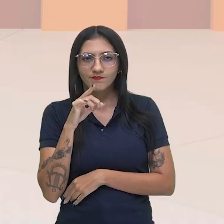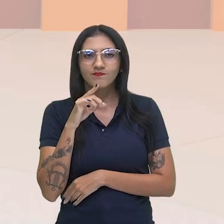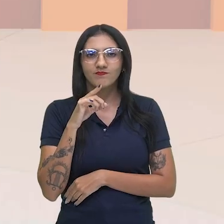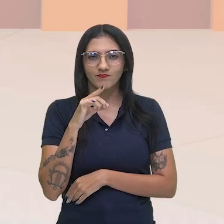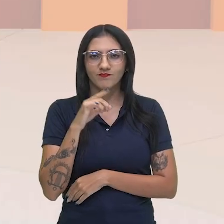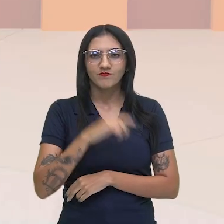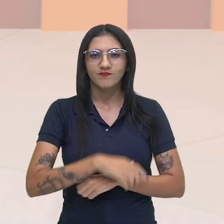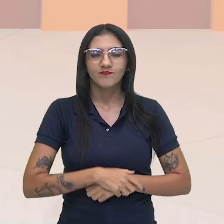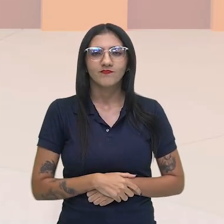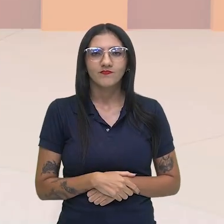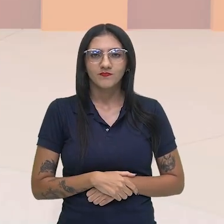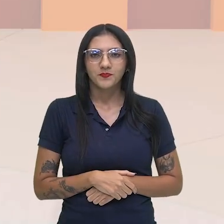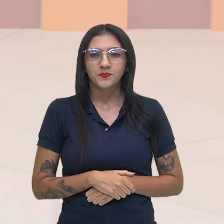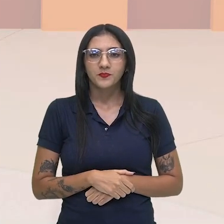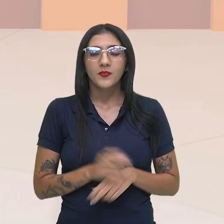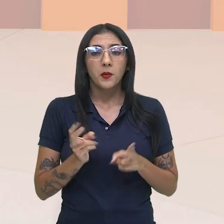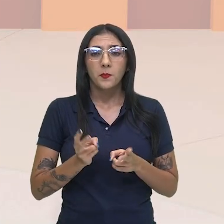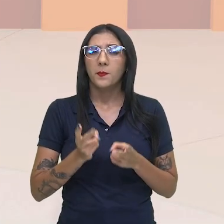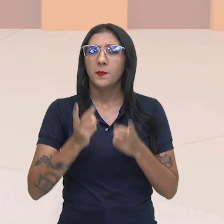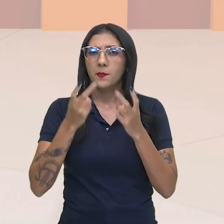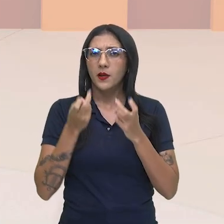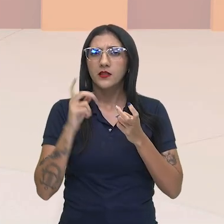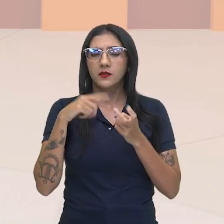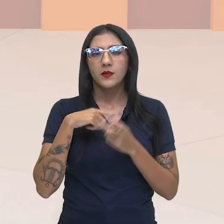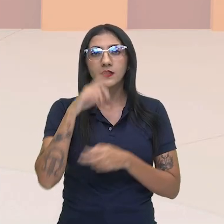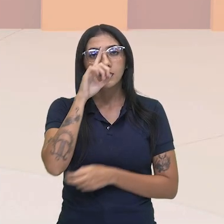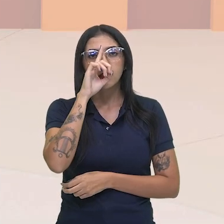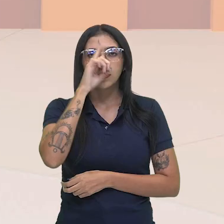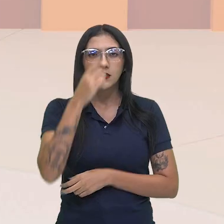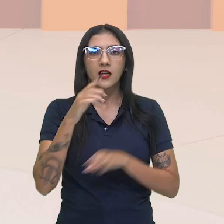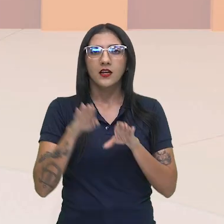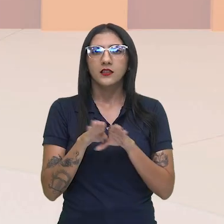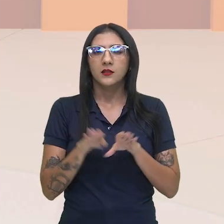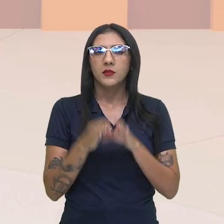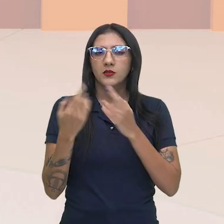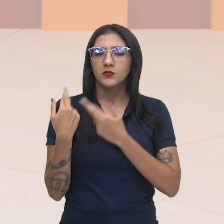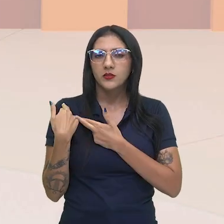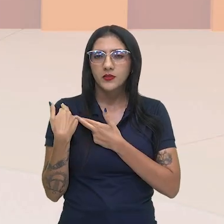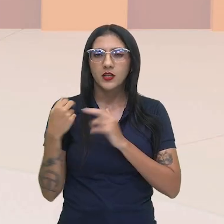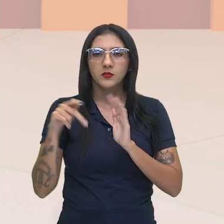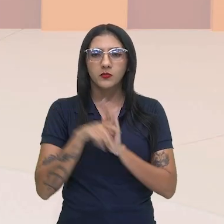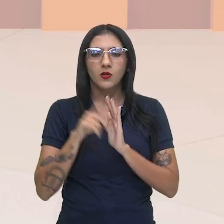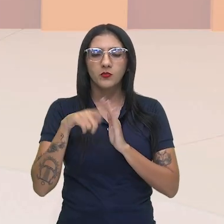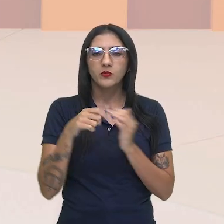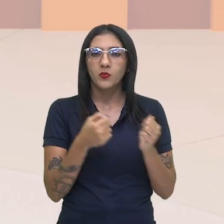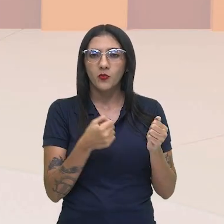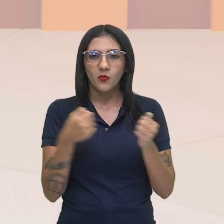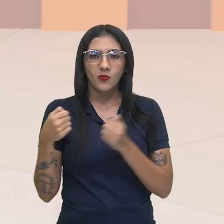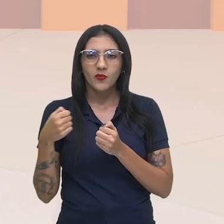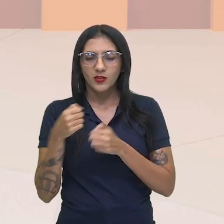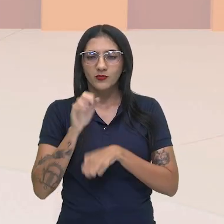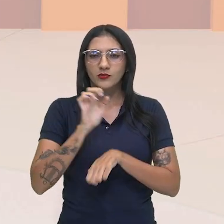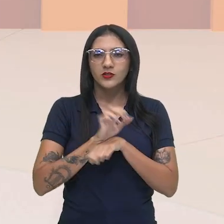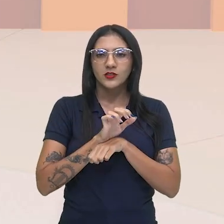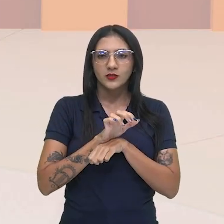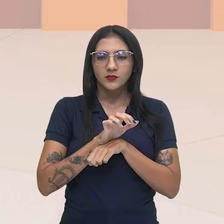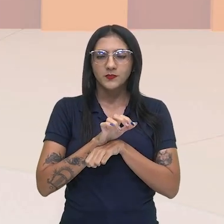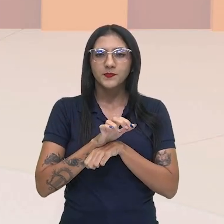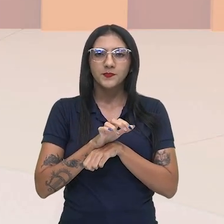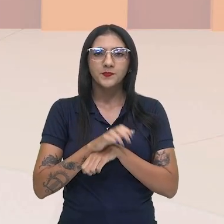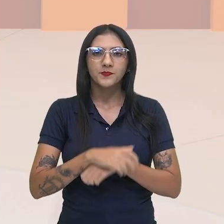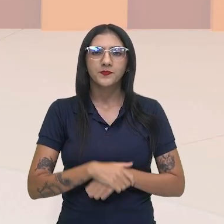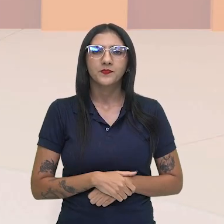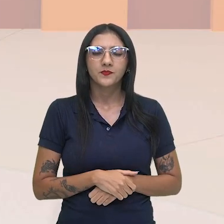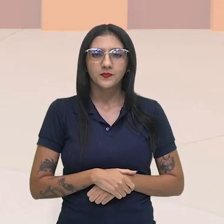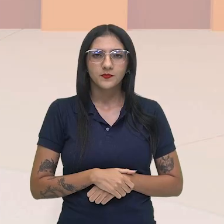daí? Perceberam a ideia e a importância do Estado democrático de direito? Né? Então, é importante